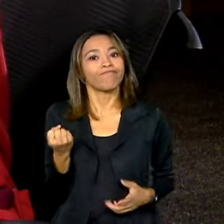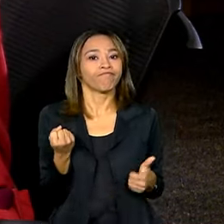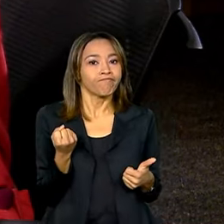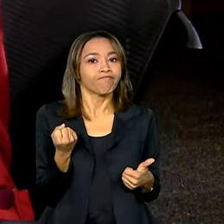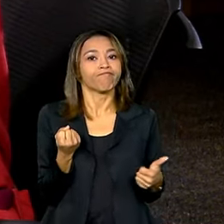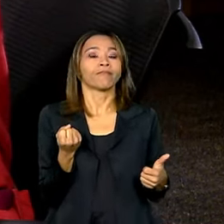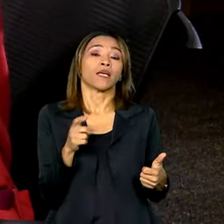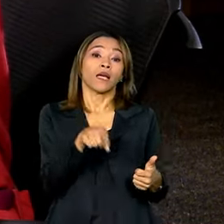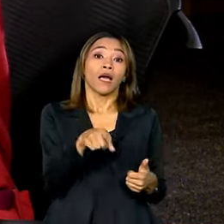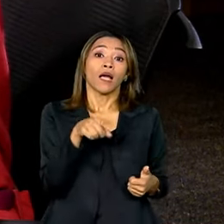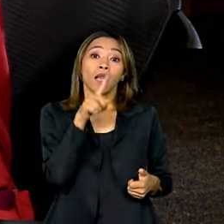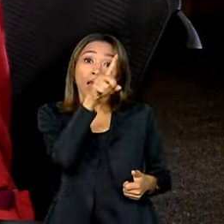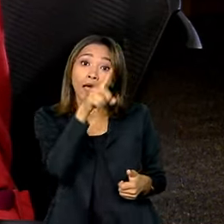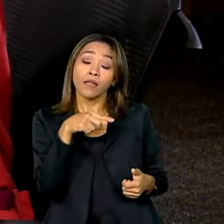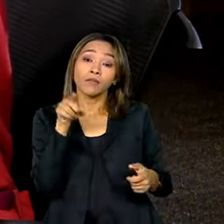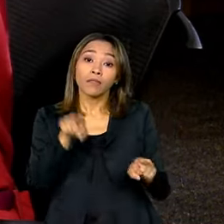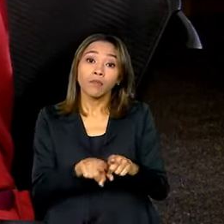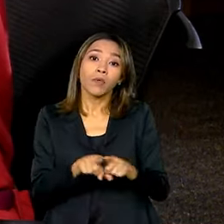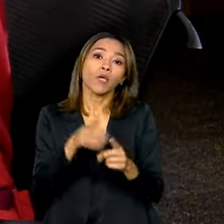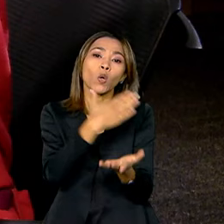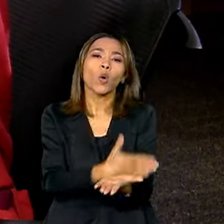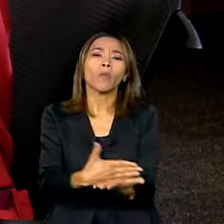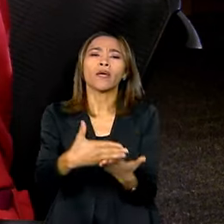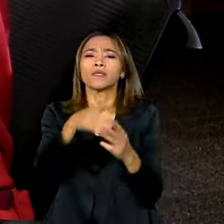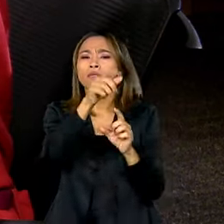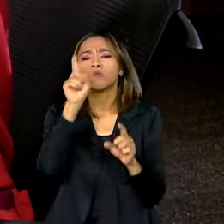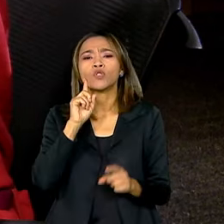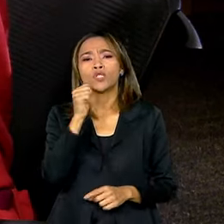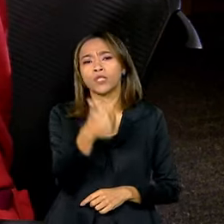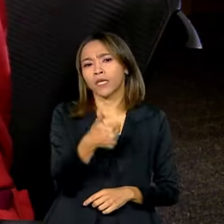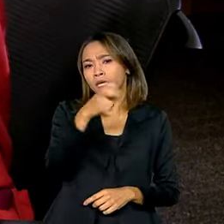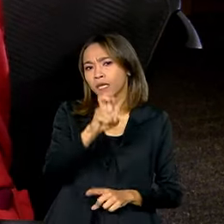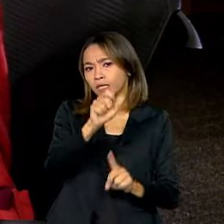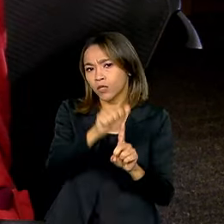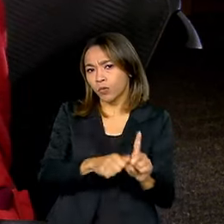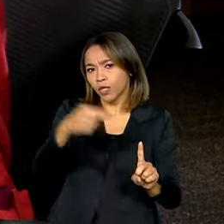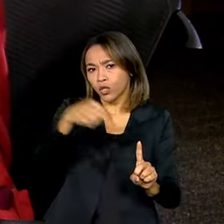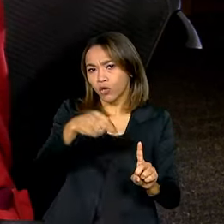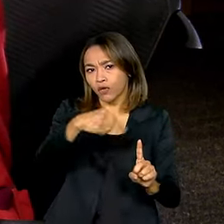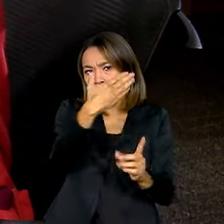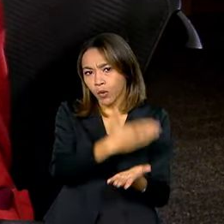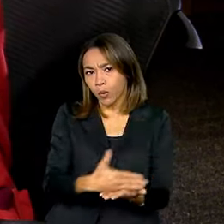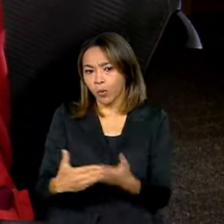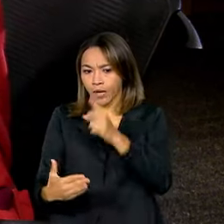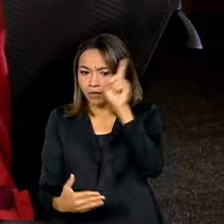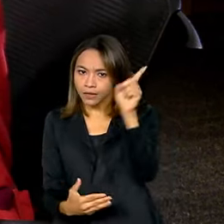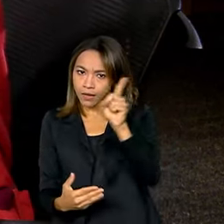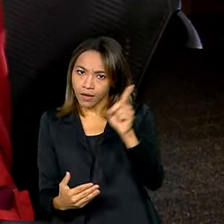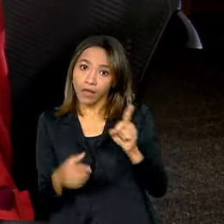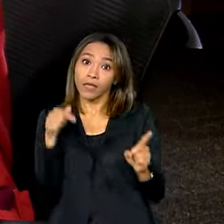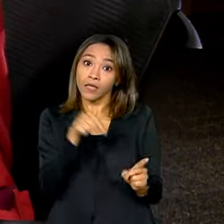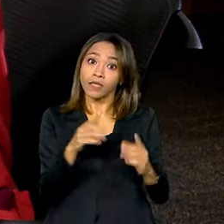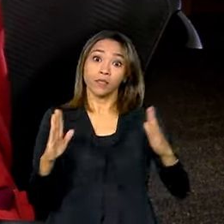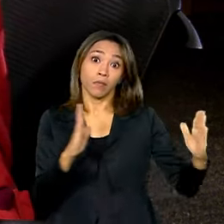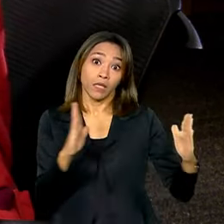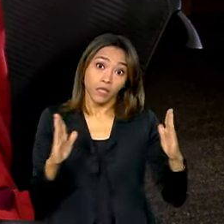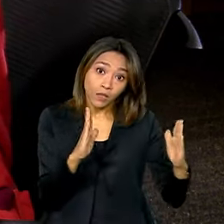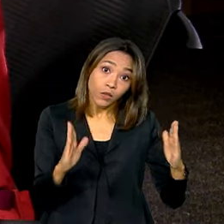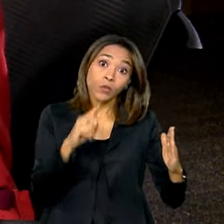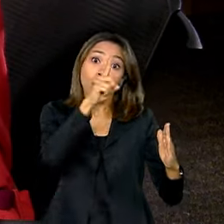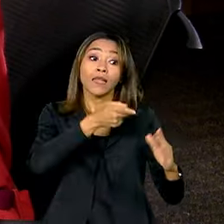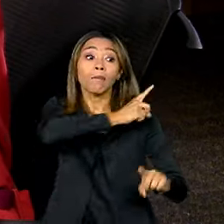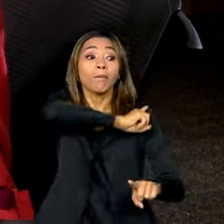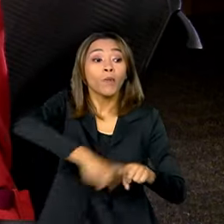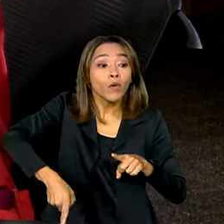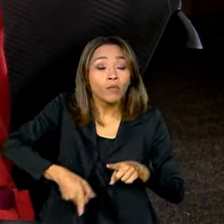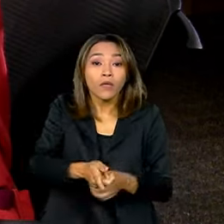inicia, o pagamento do seguro defeso se inicia no dia 15 de novembro e vai até o dia 15 de março. Nesse período, os pescadores estão